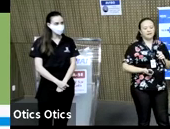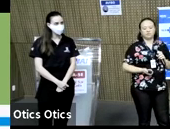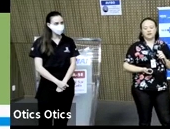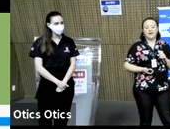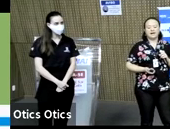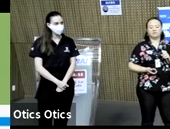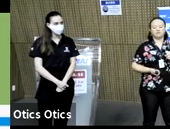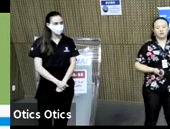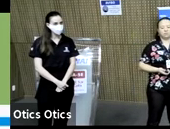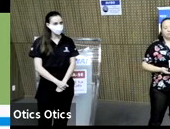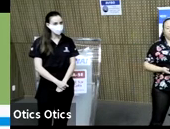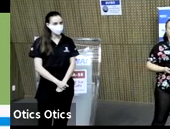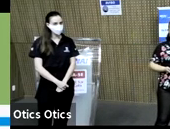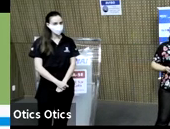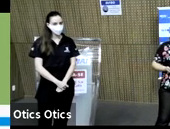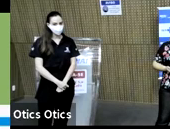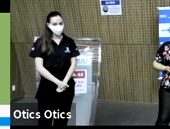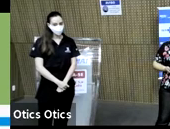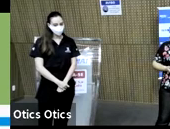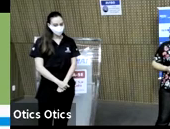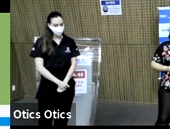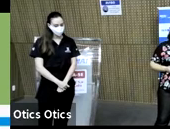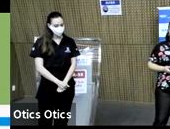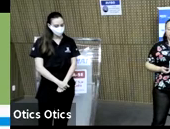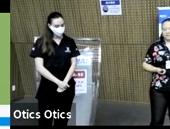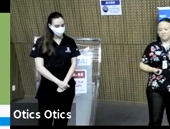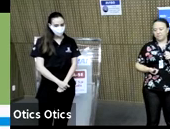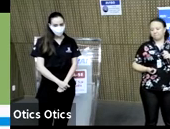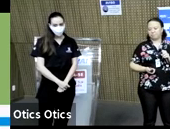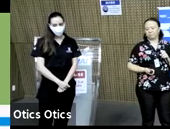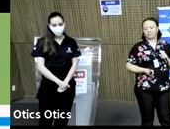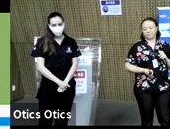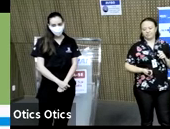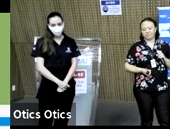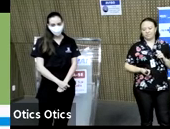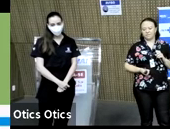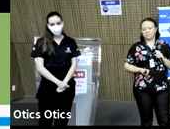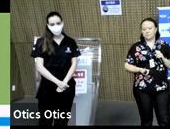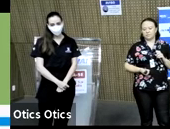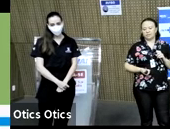no NASF, eles faziam bastante diferença também.